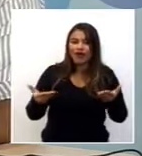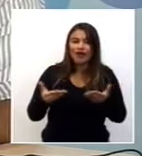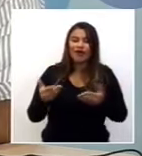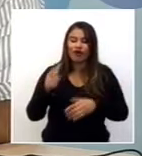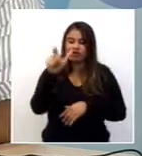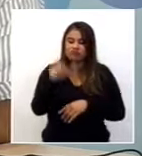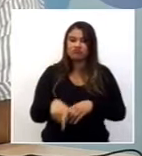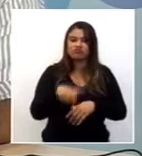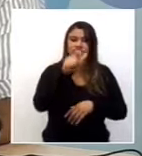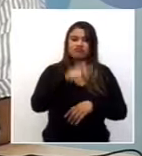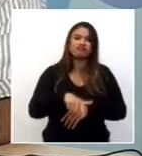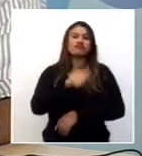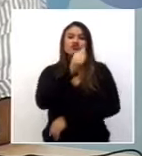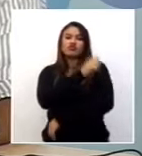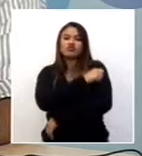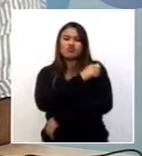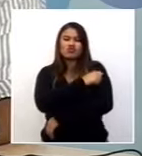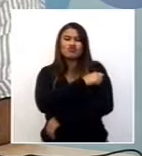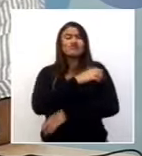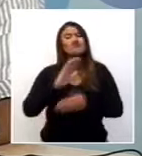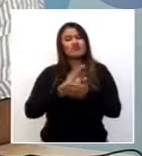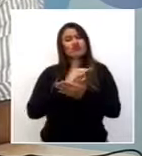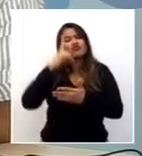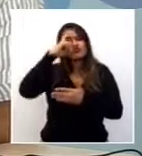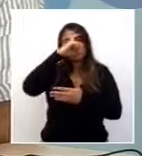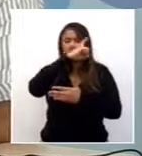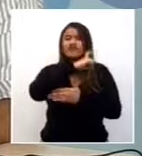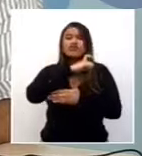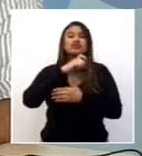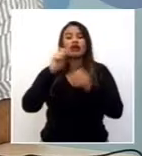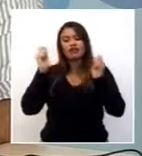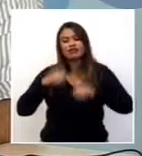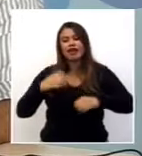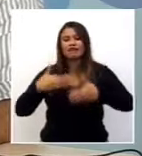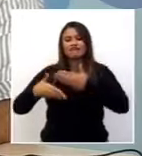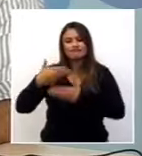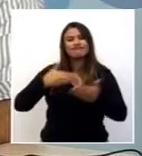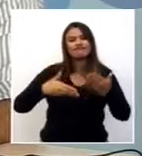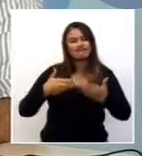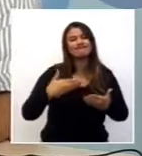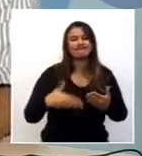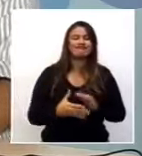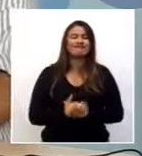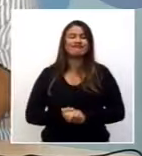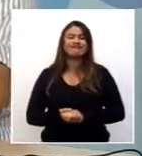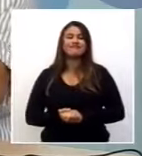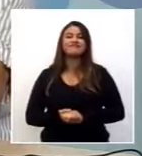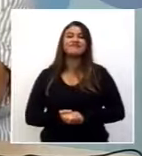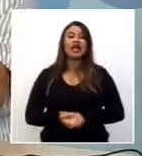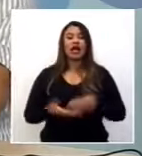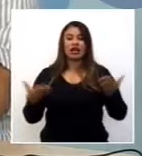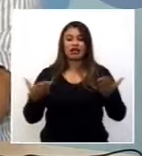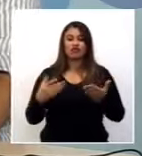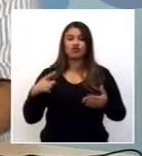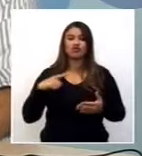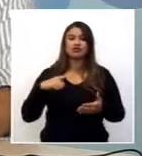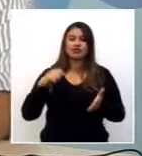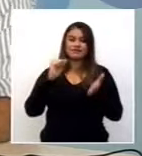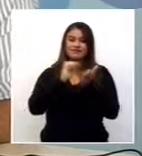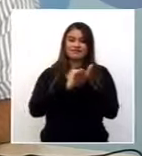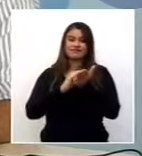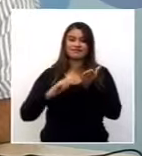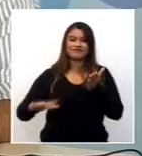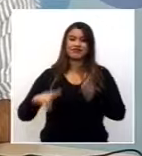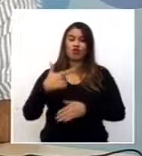apresentam, eles surgem aí também nesse momento. Sim. Né? Então agora a gente vai para mais uma atividade, né? Que a gente